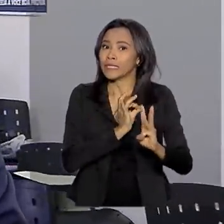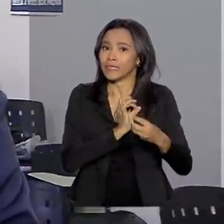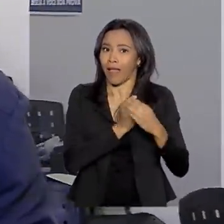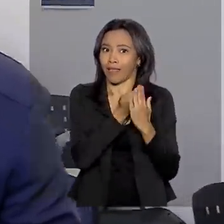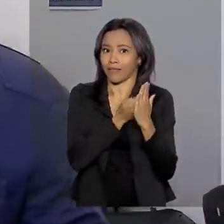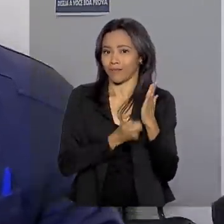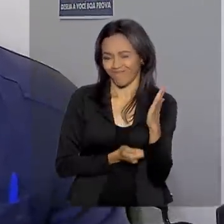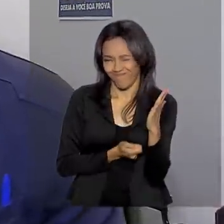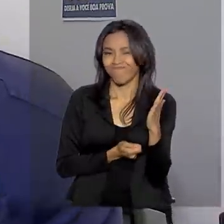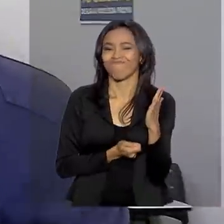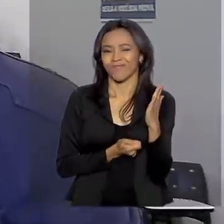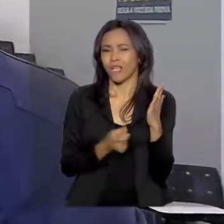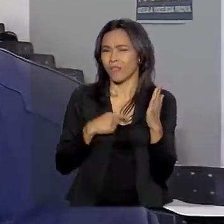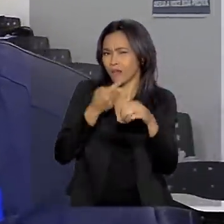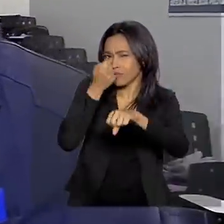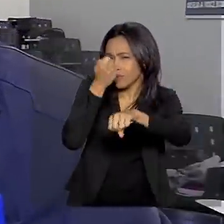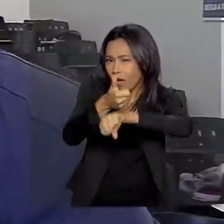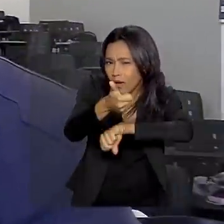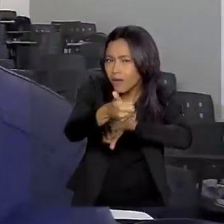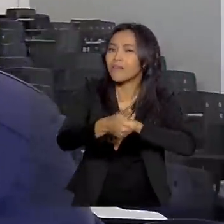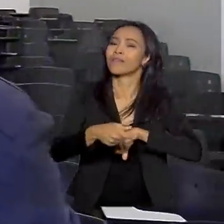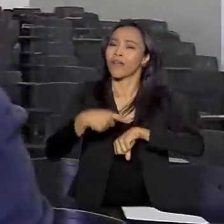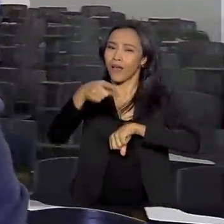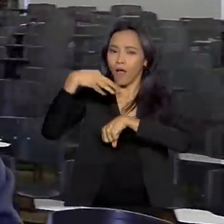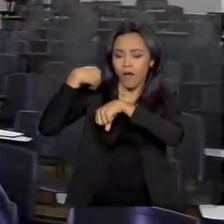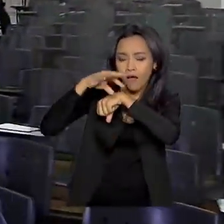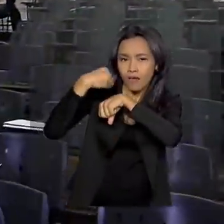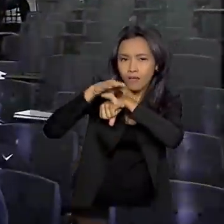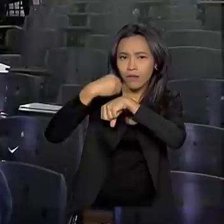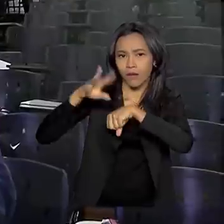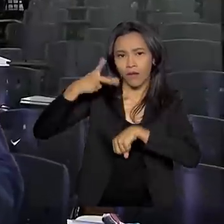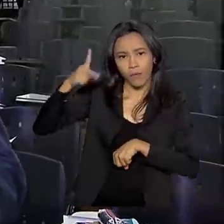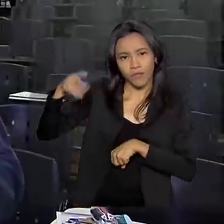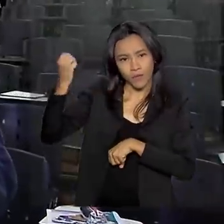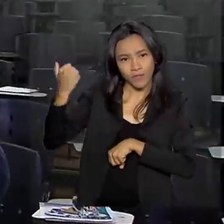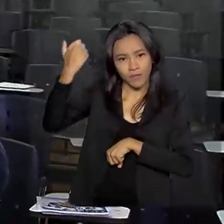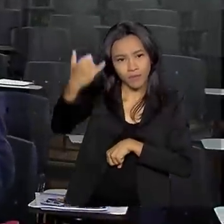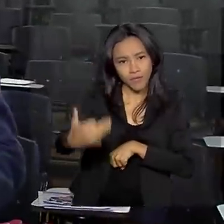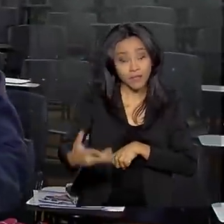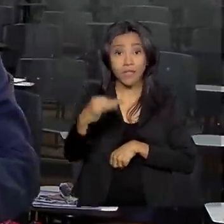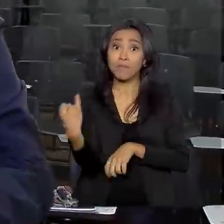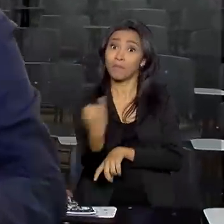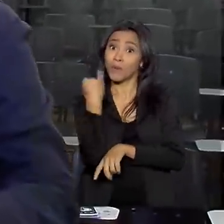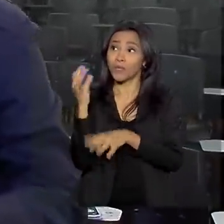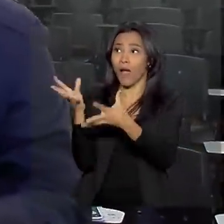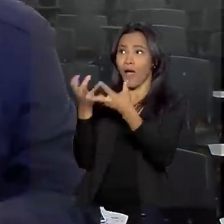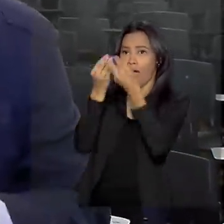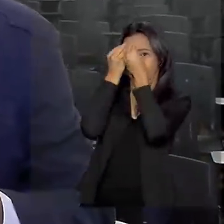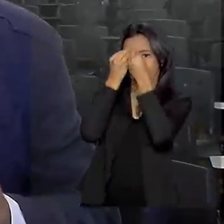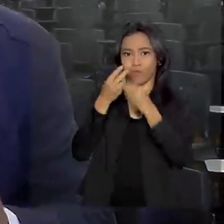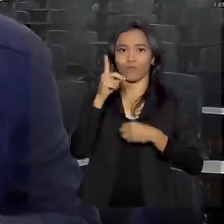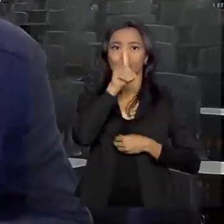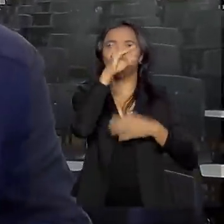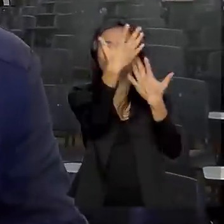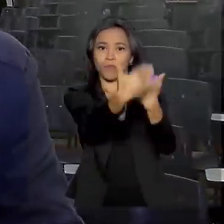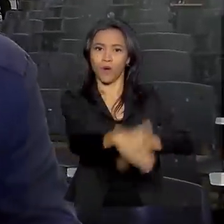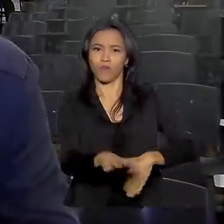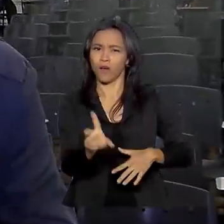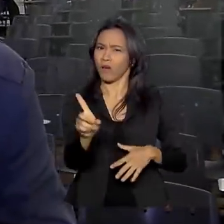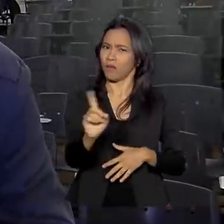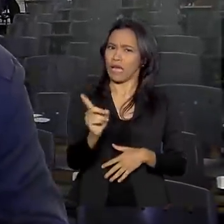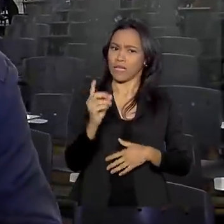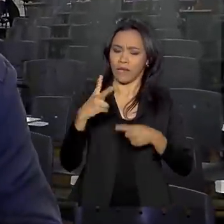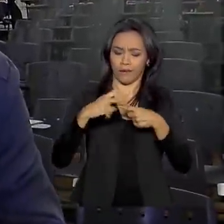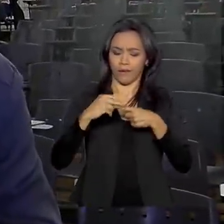e tem muitas dicas que existam esses alunos estão pegando aqui que são importantes para o dia da prova como por exemplo renata ó nada de